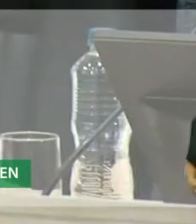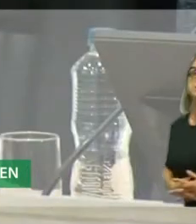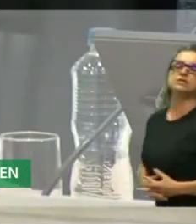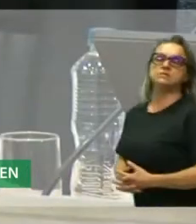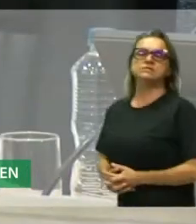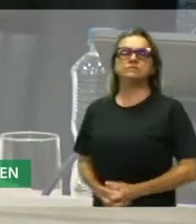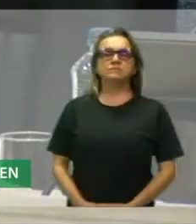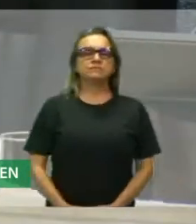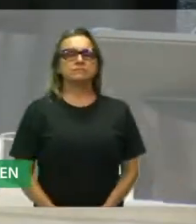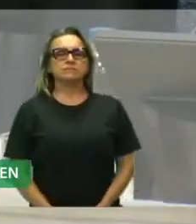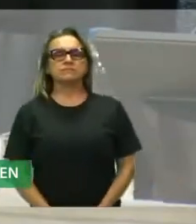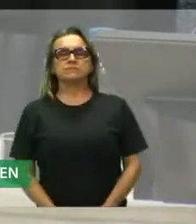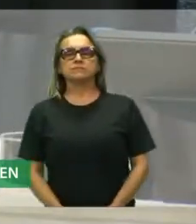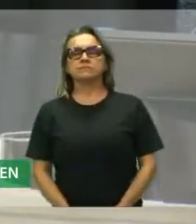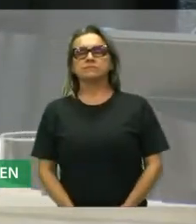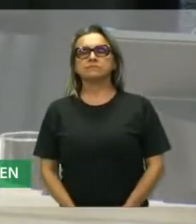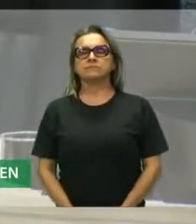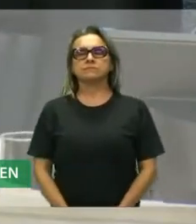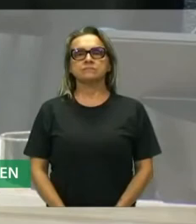ajuda.